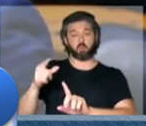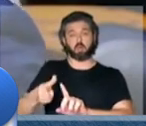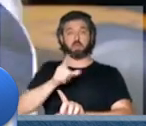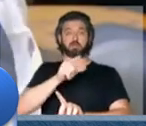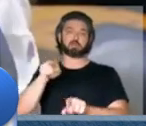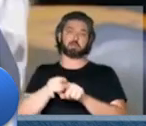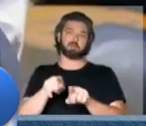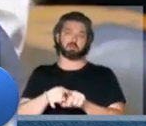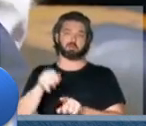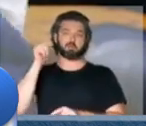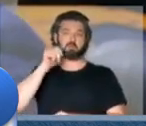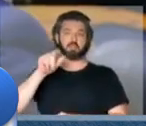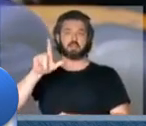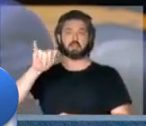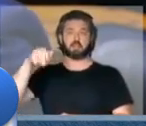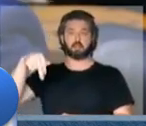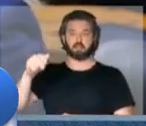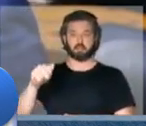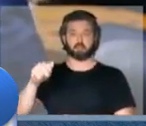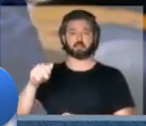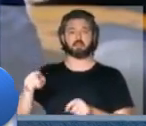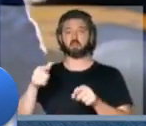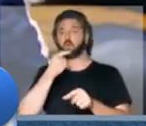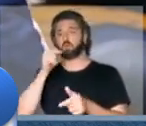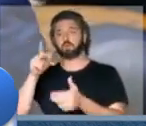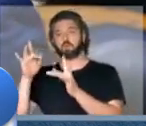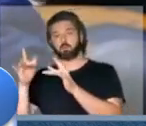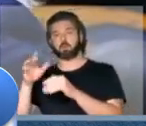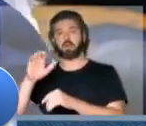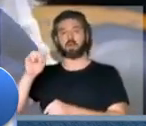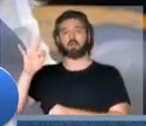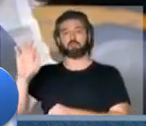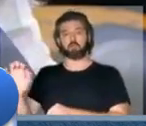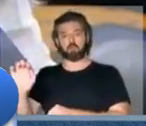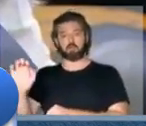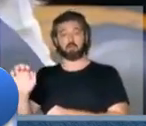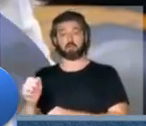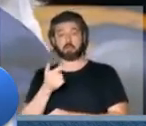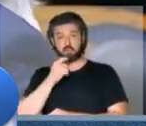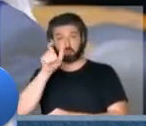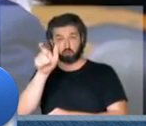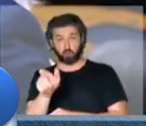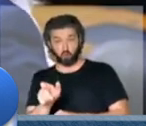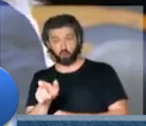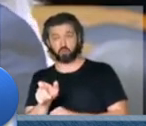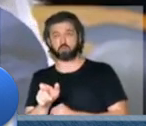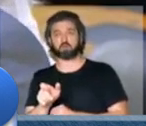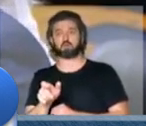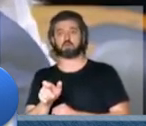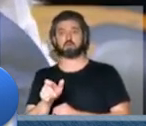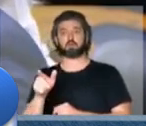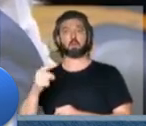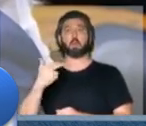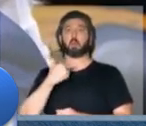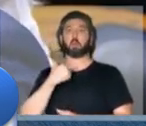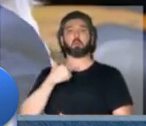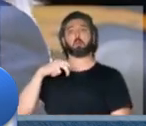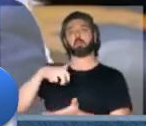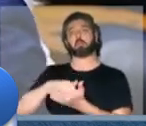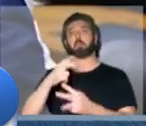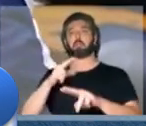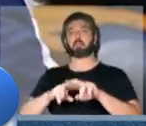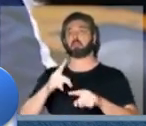disso, Liana Friedenbach e seu namorado Felipe Café. Esse sujeito que foi considerado inimputável, porque